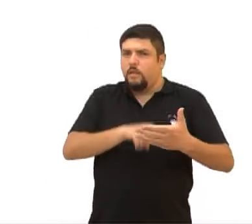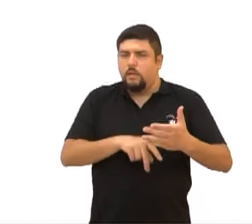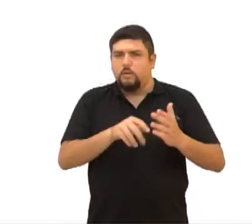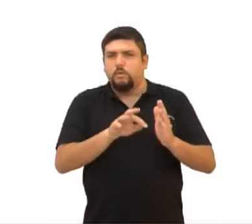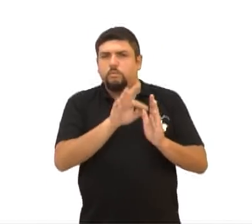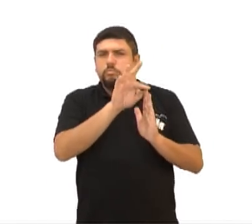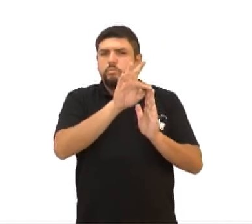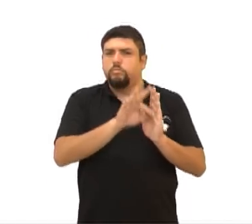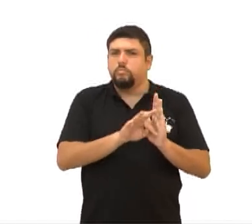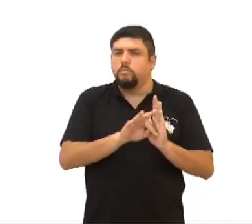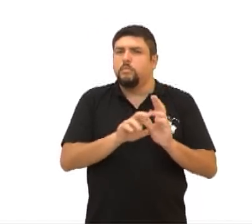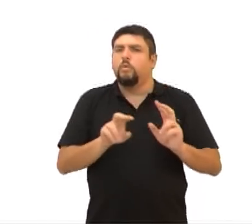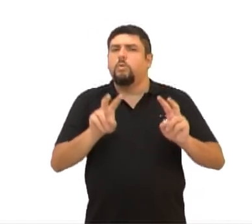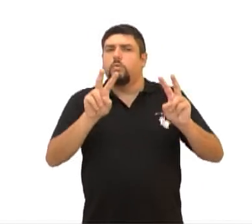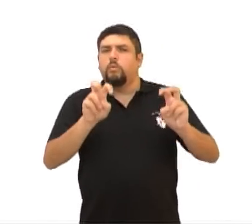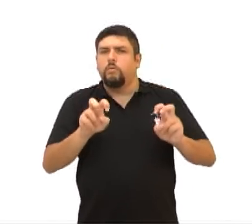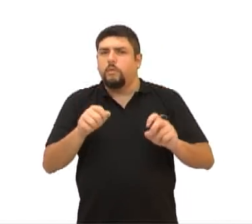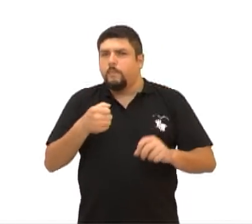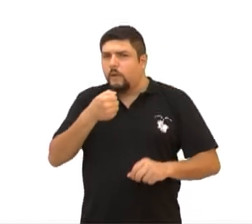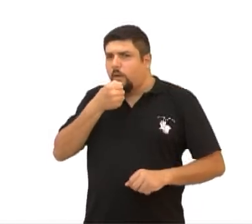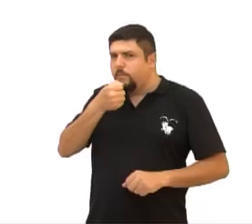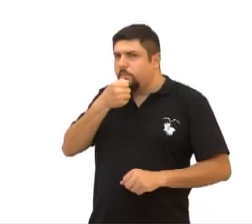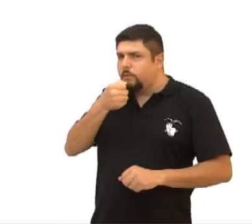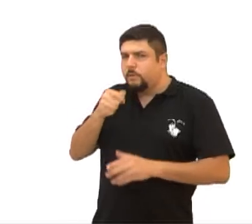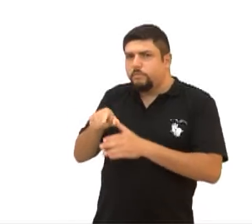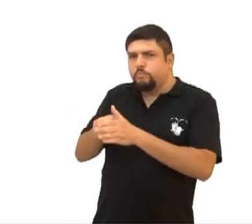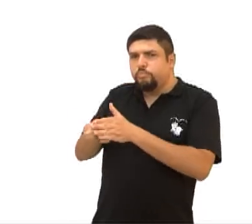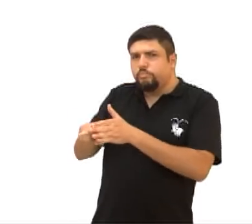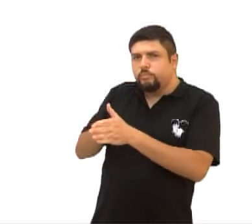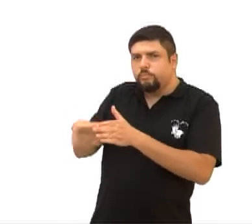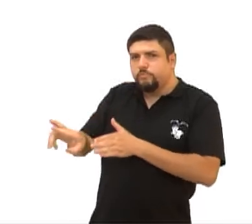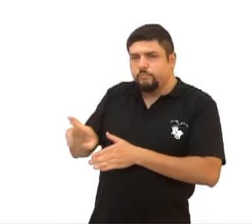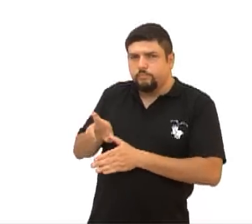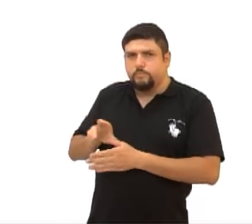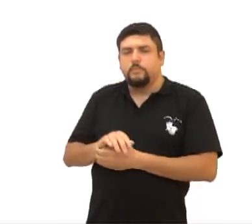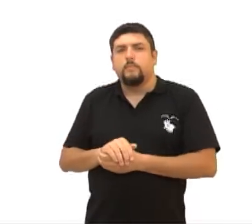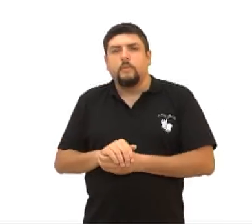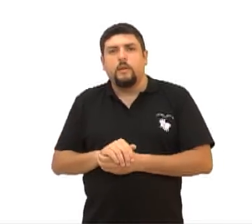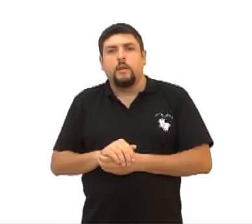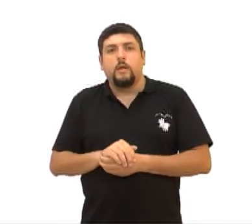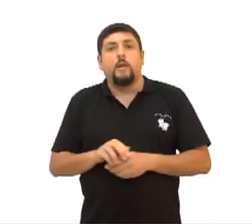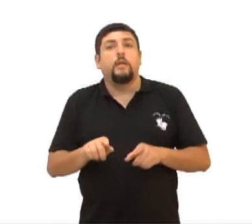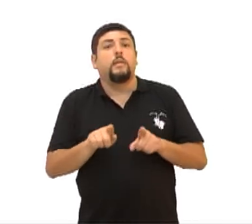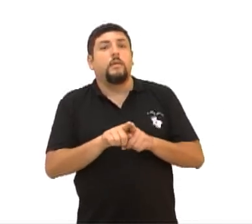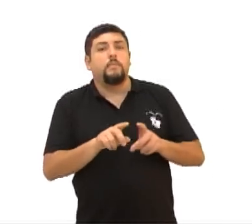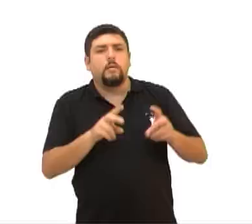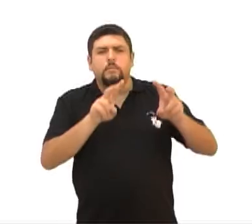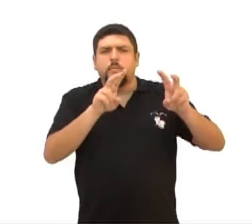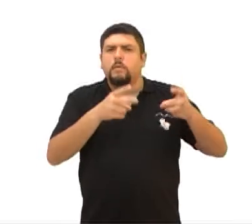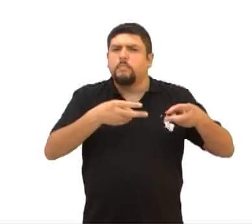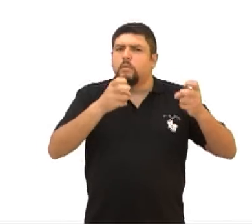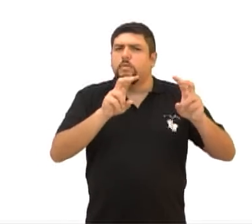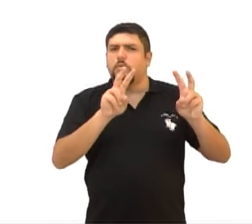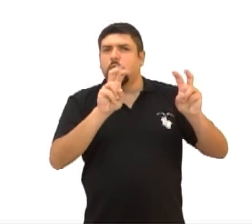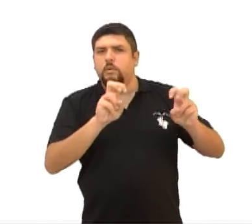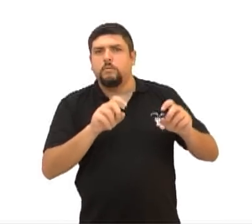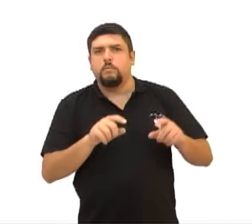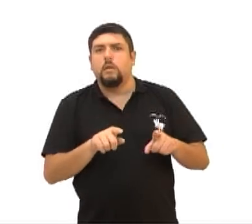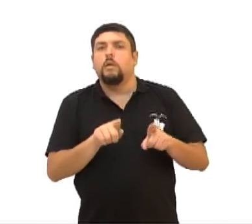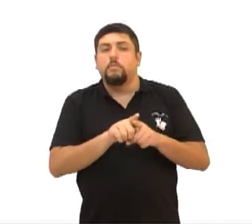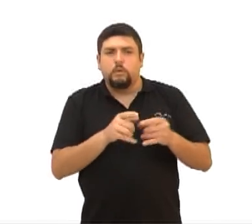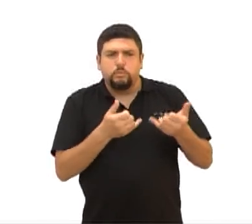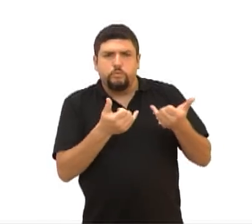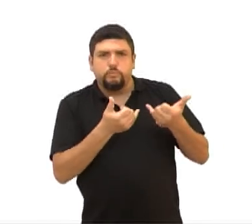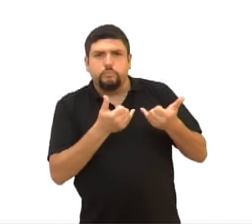textual entrevista, identificar o tema, identificar informações explícitas